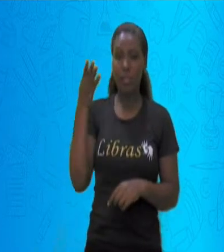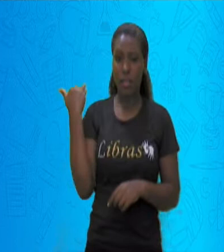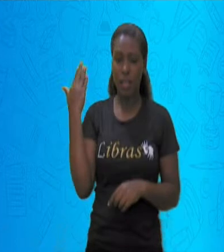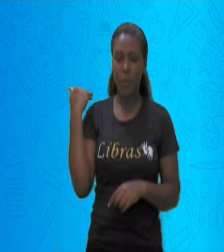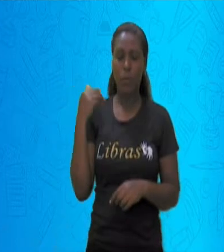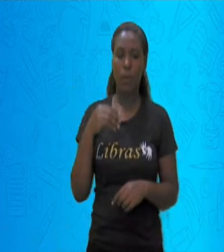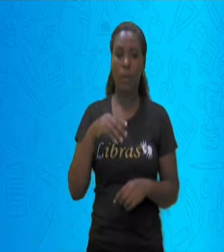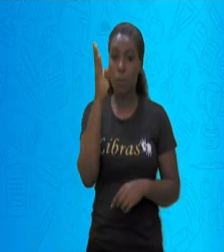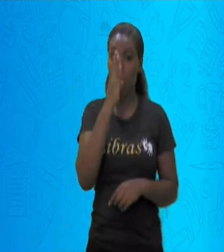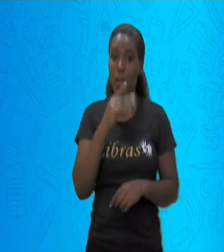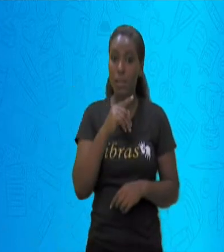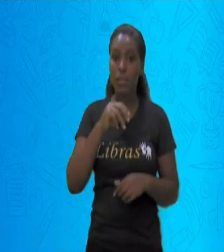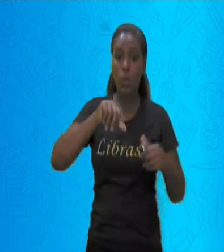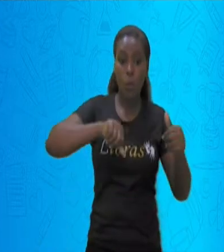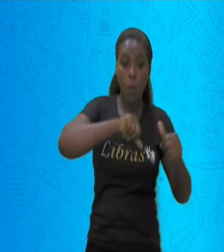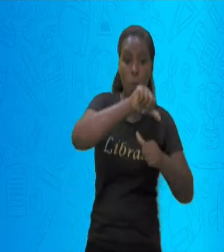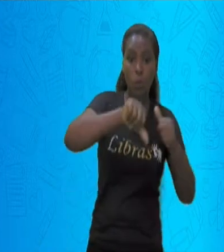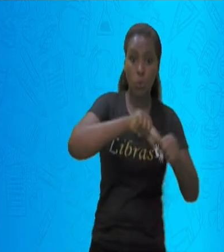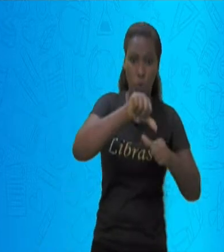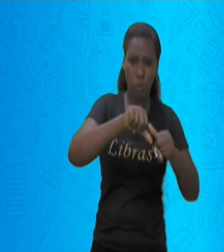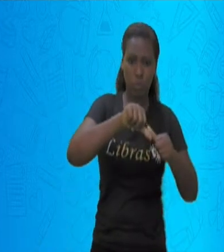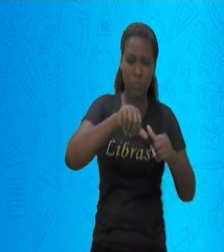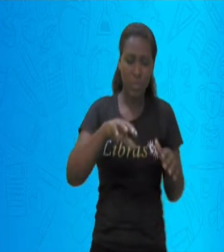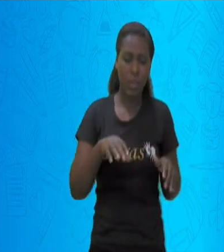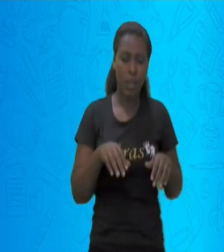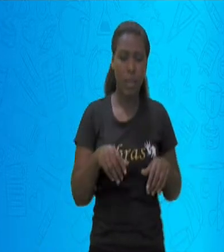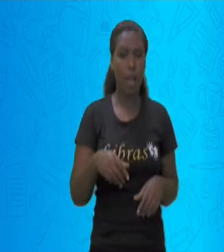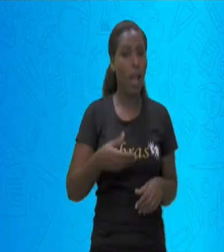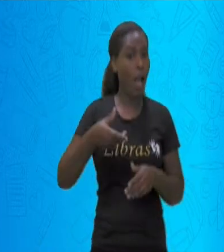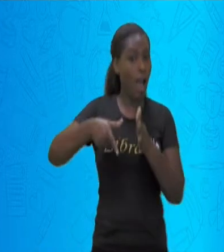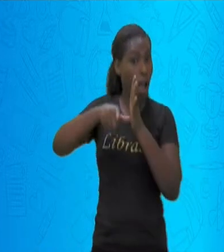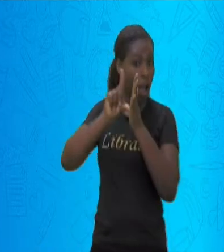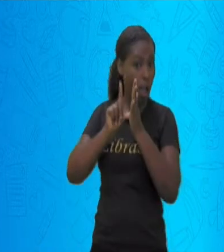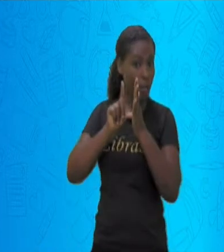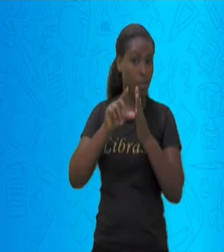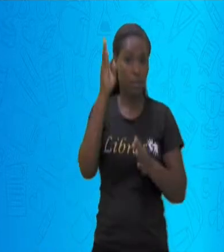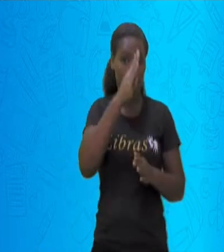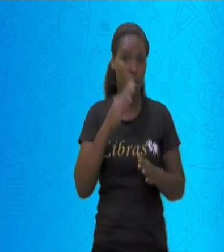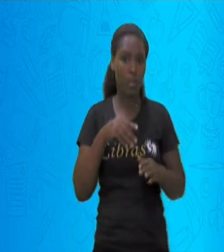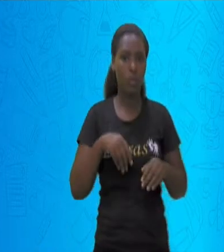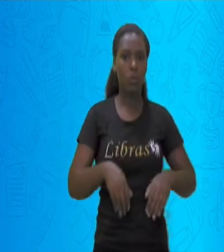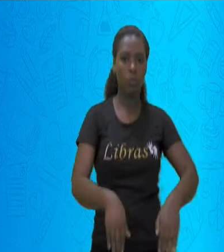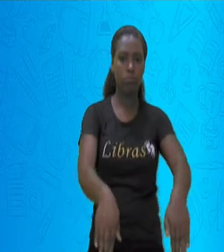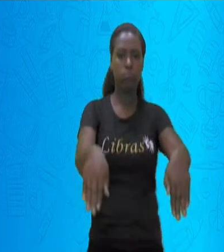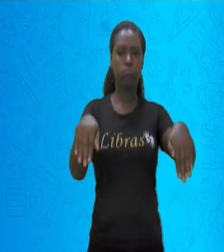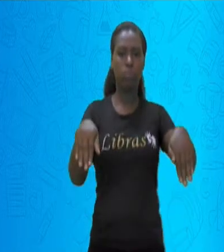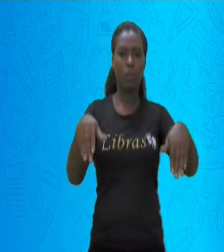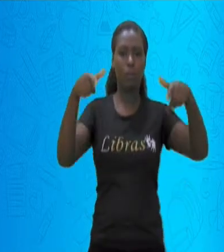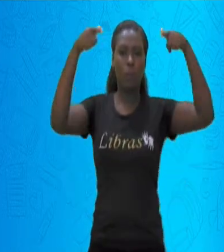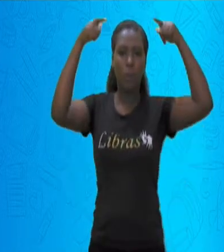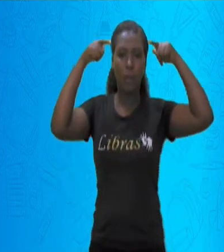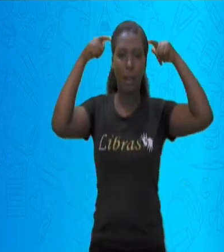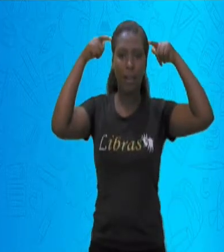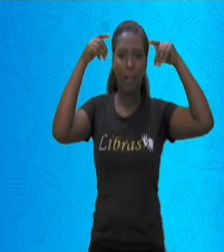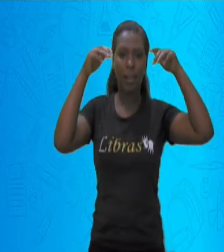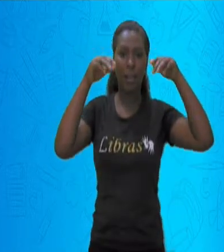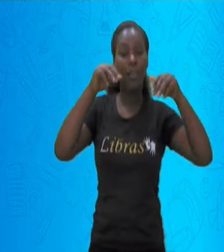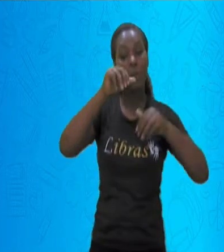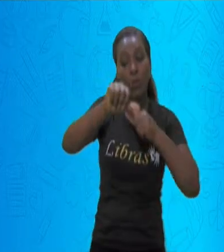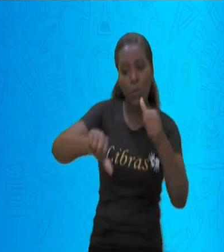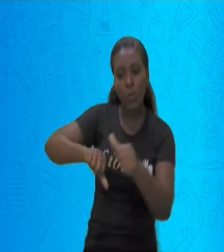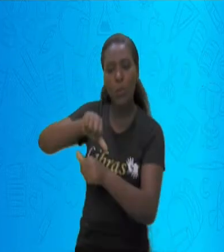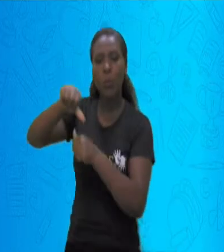e tornou-se uma república, o que fez com que uma série de símbolos do país